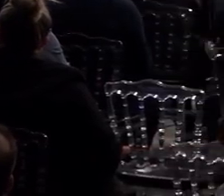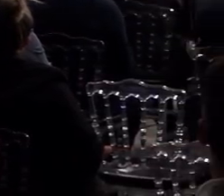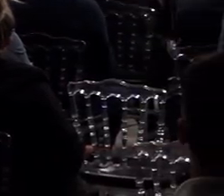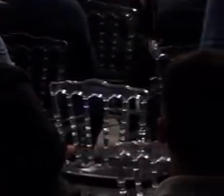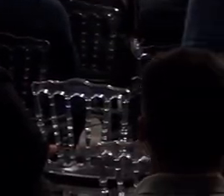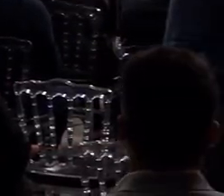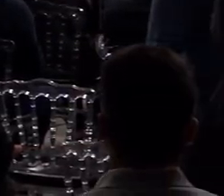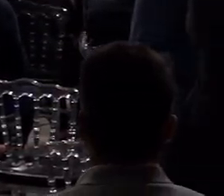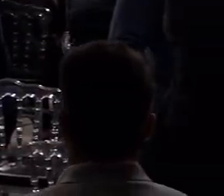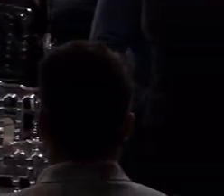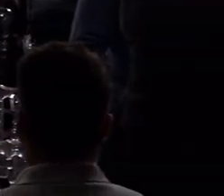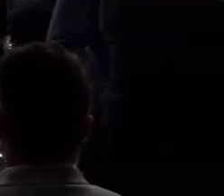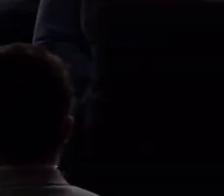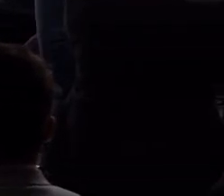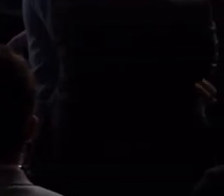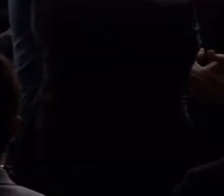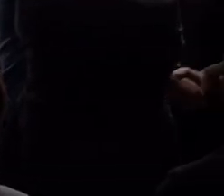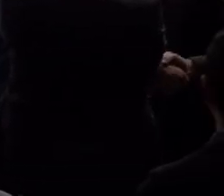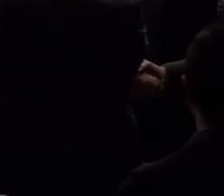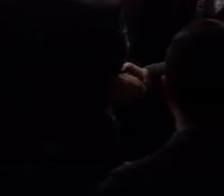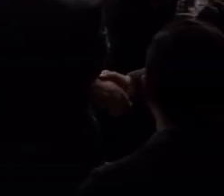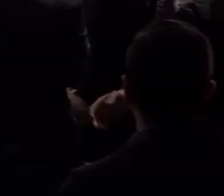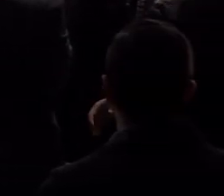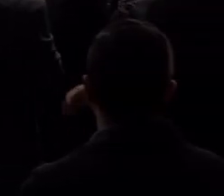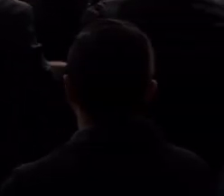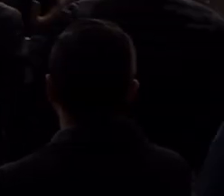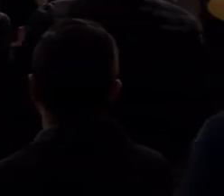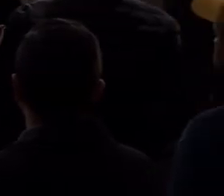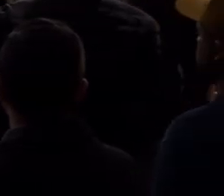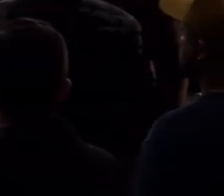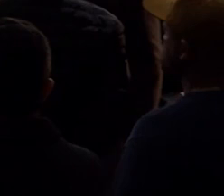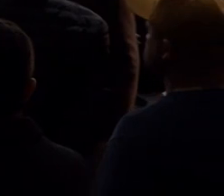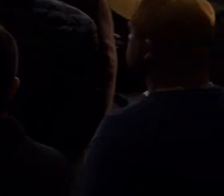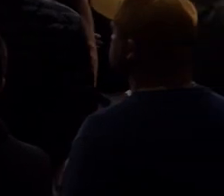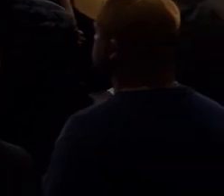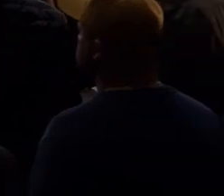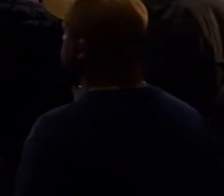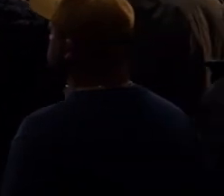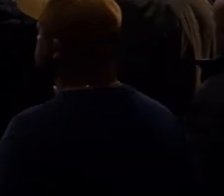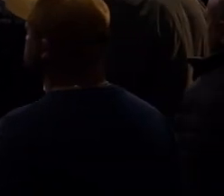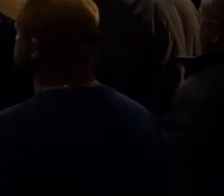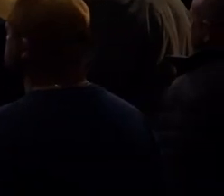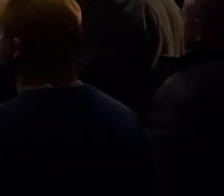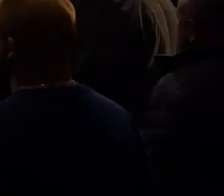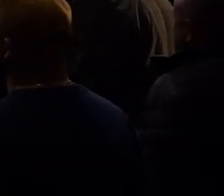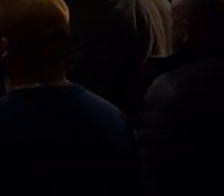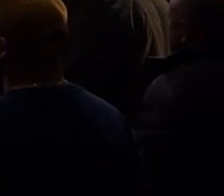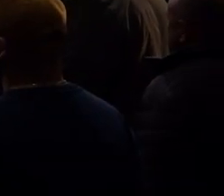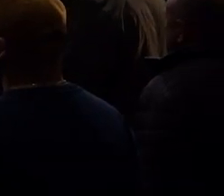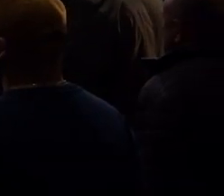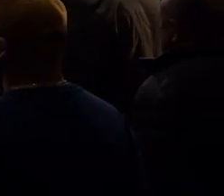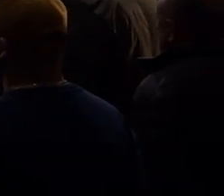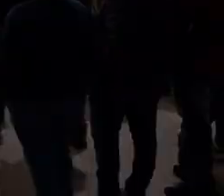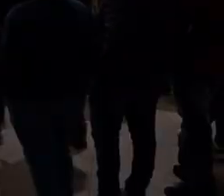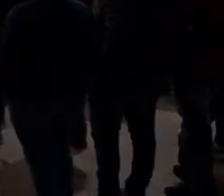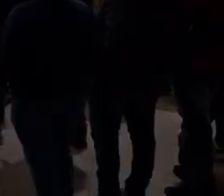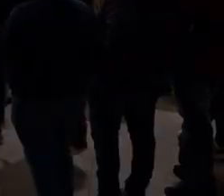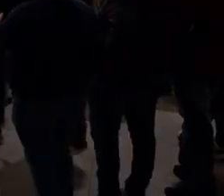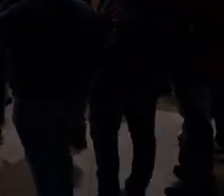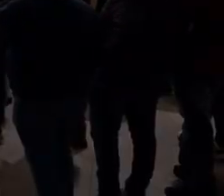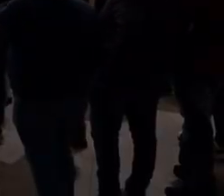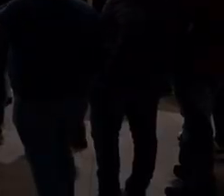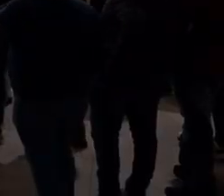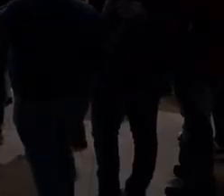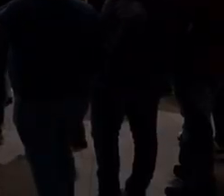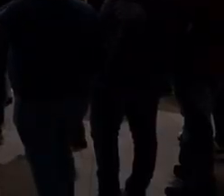Assembleia Legislativa de Santa Catarina realizou nesta primeira semana de julho mais uma etapa do programa Alesc